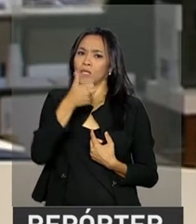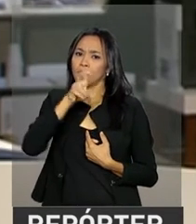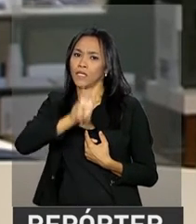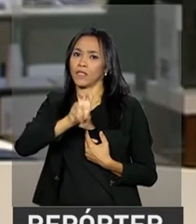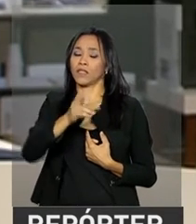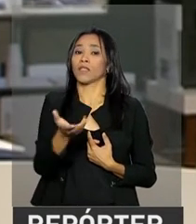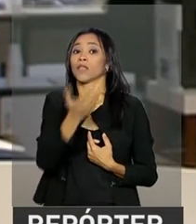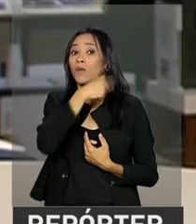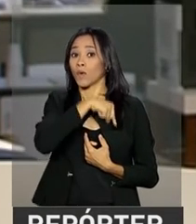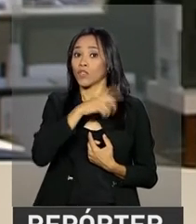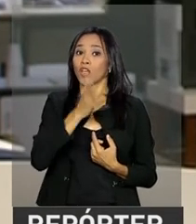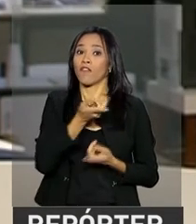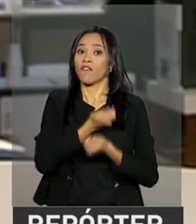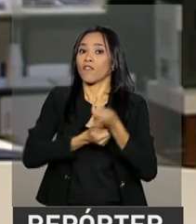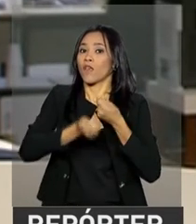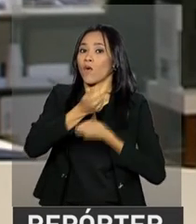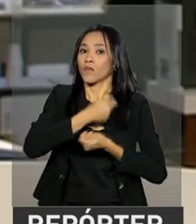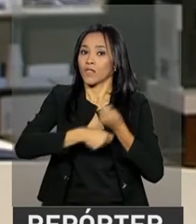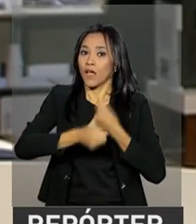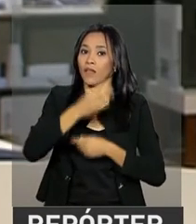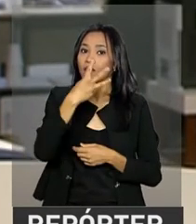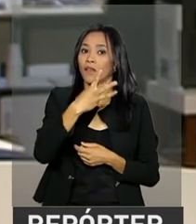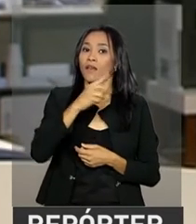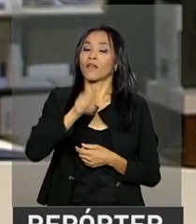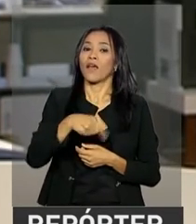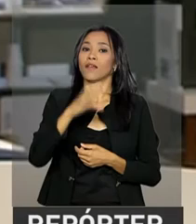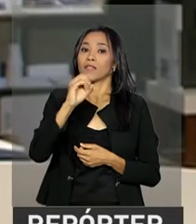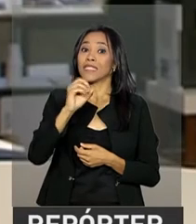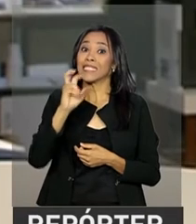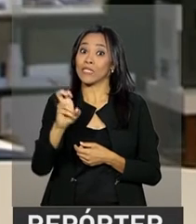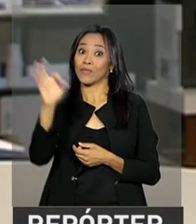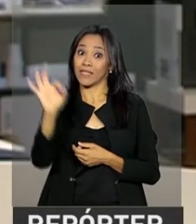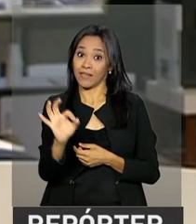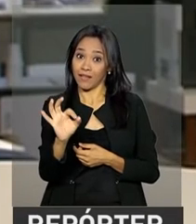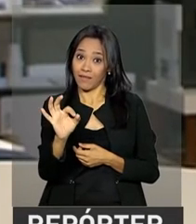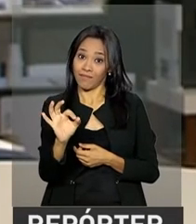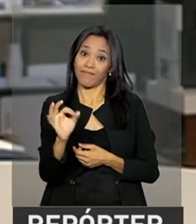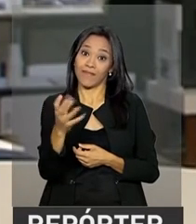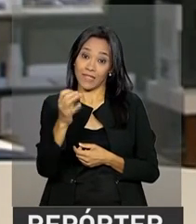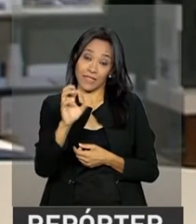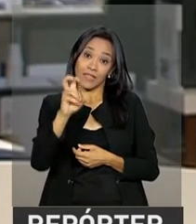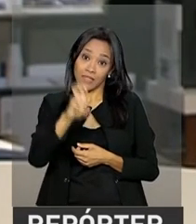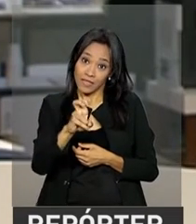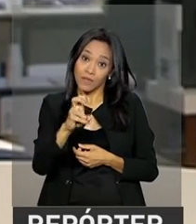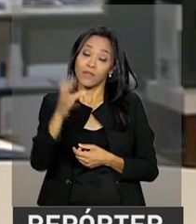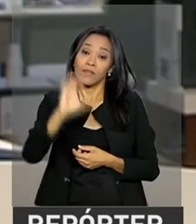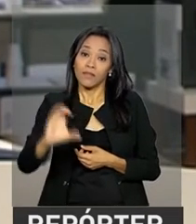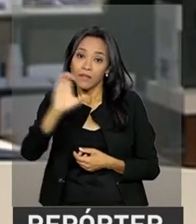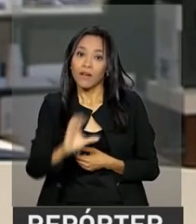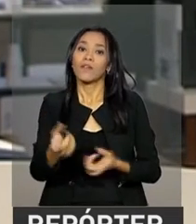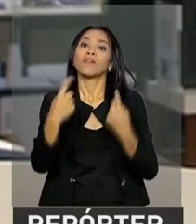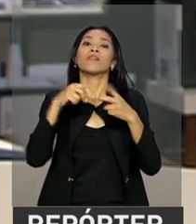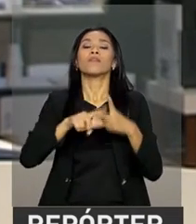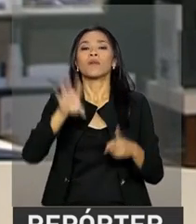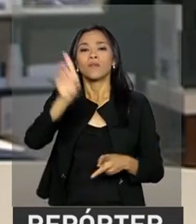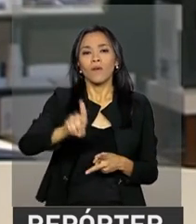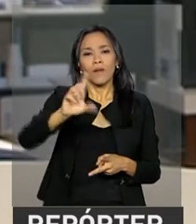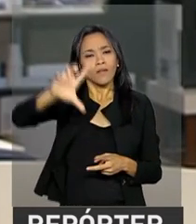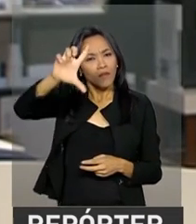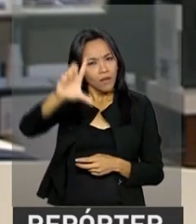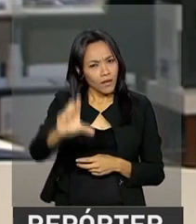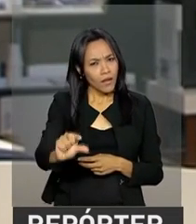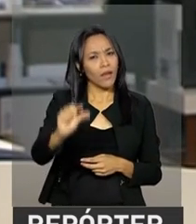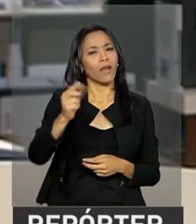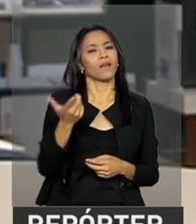com a moeda negociada à três reais e cinco centavos no ano o dólar apresenta queda de 5,62 por